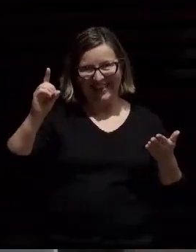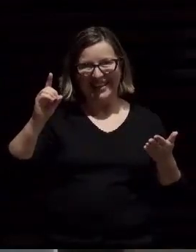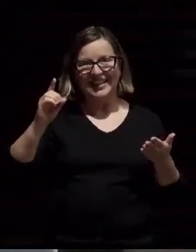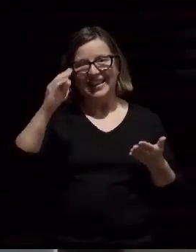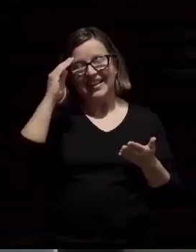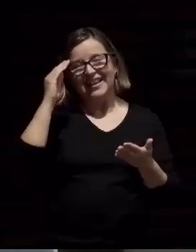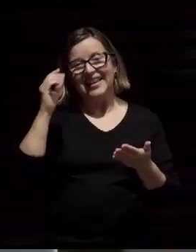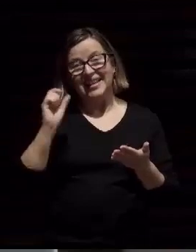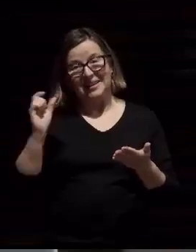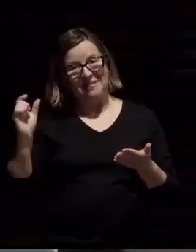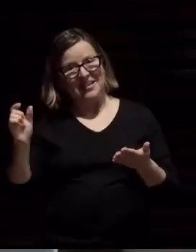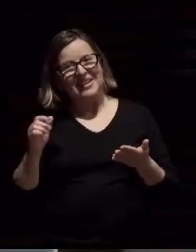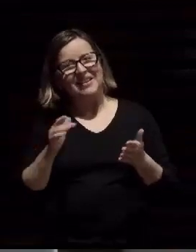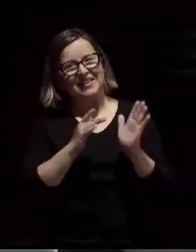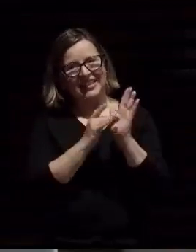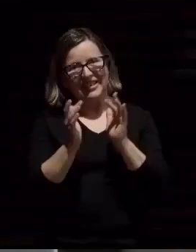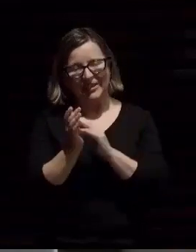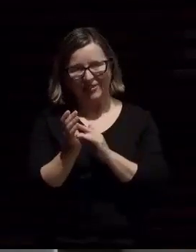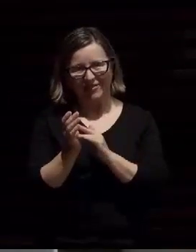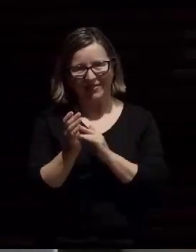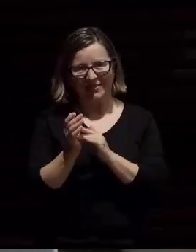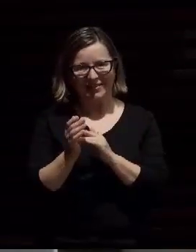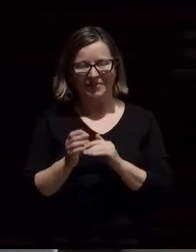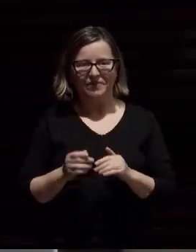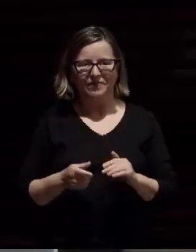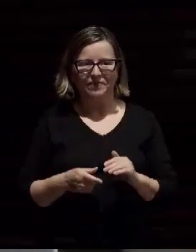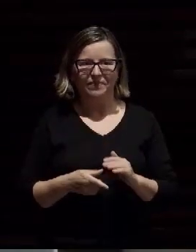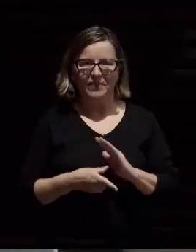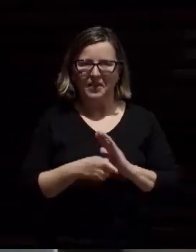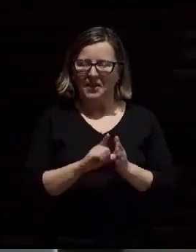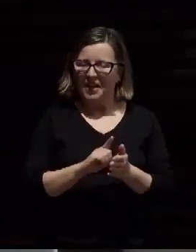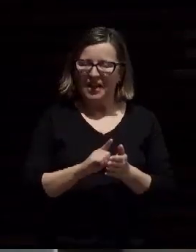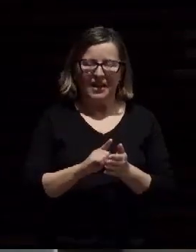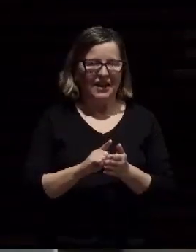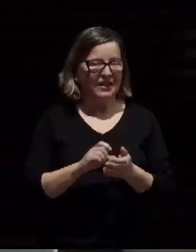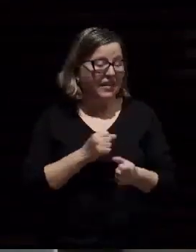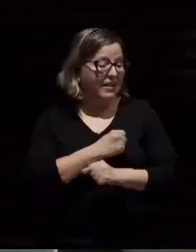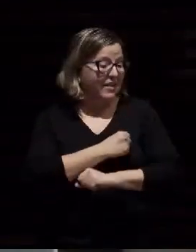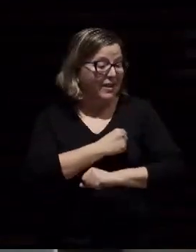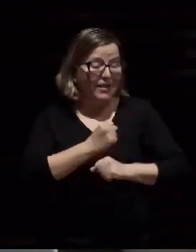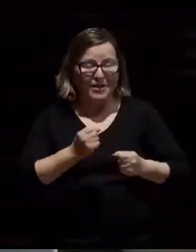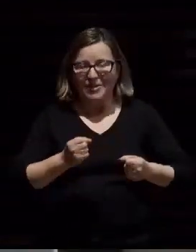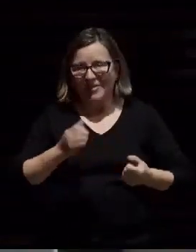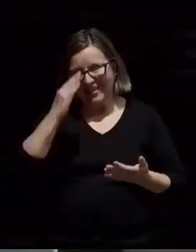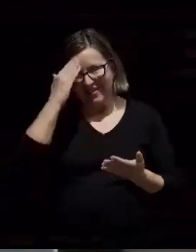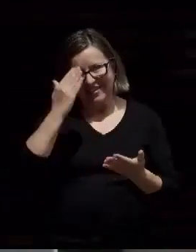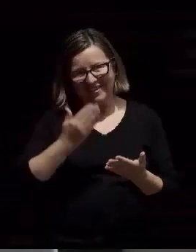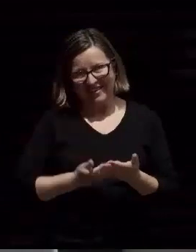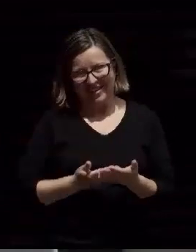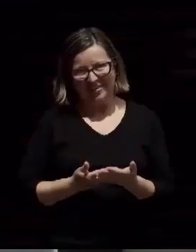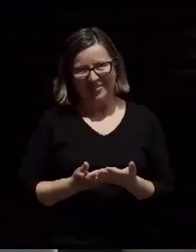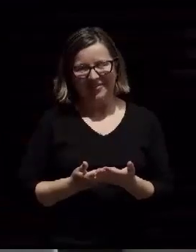não tinham condições de crer, eles não tinham noção.